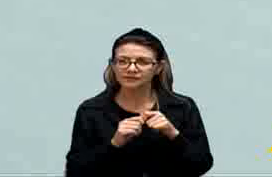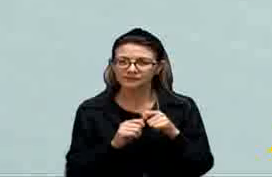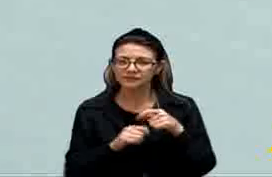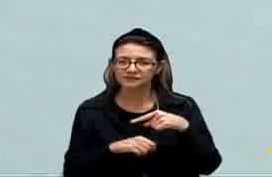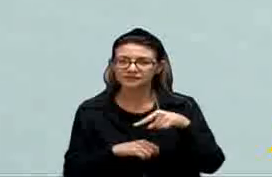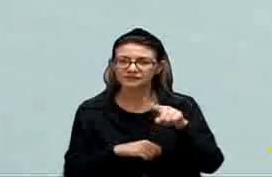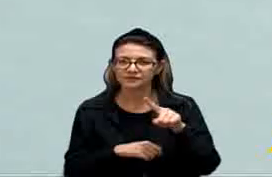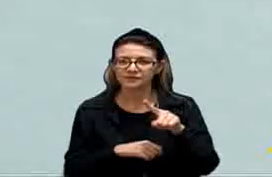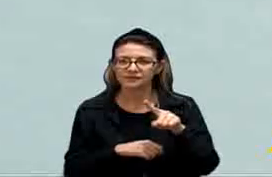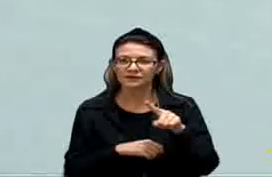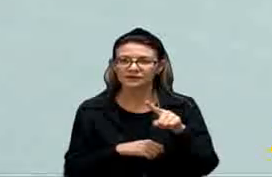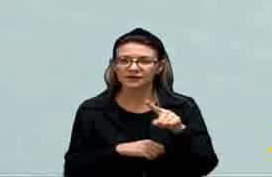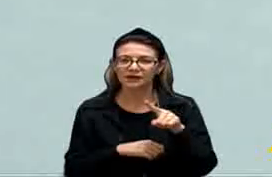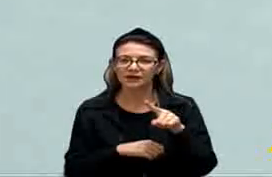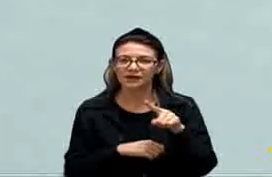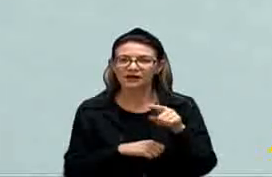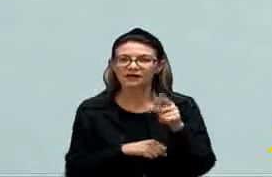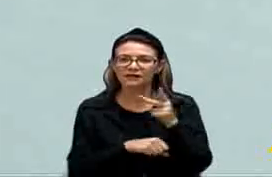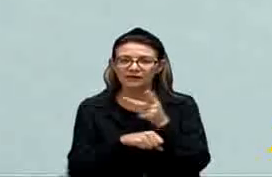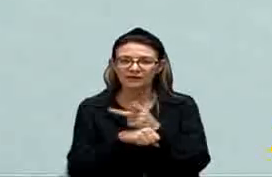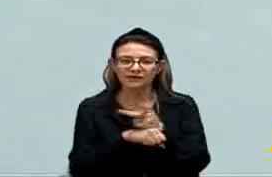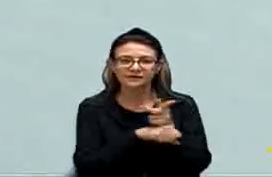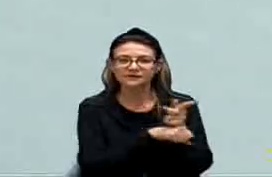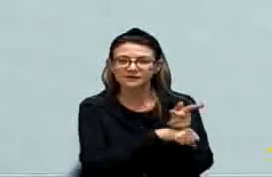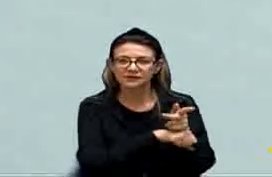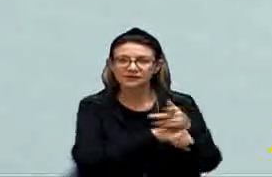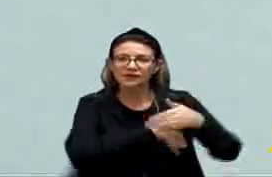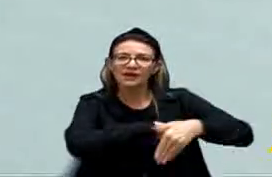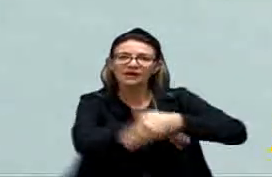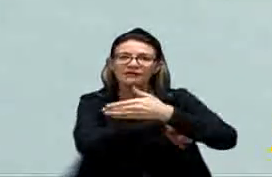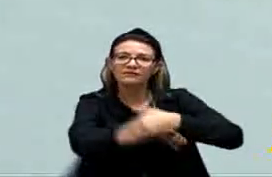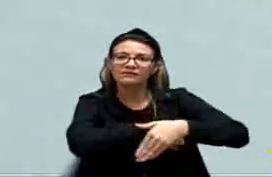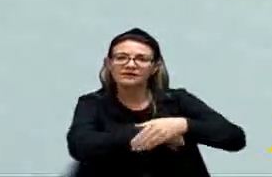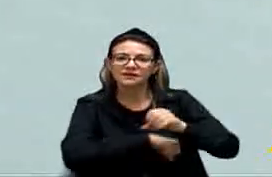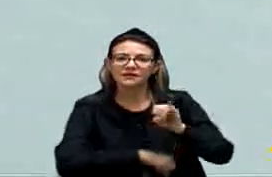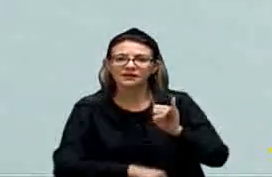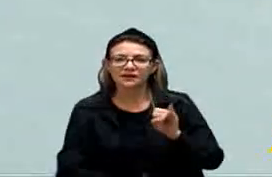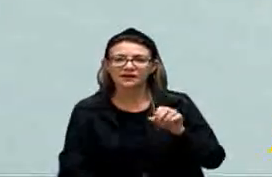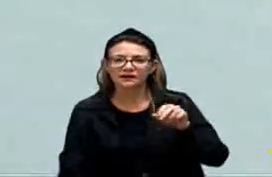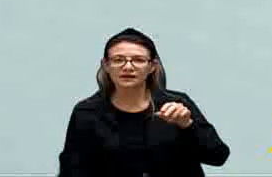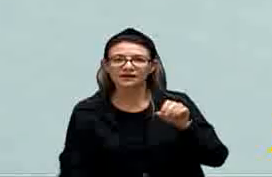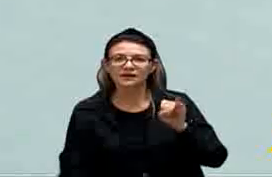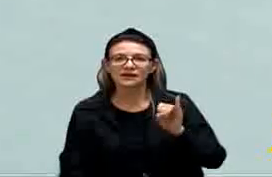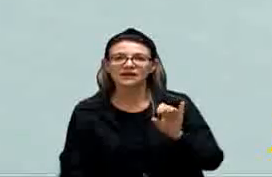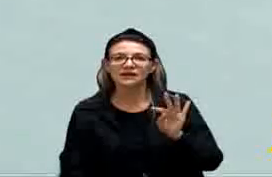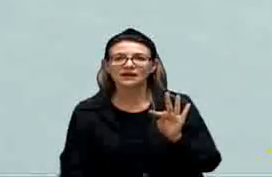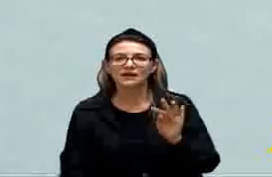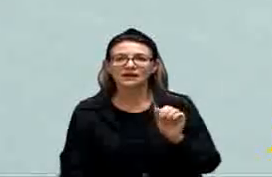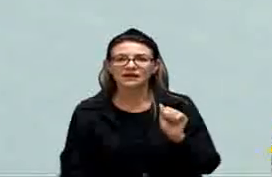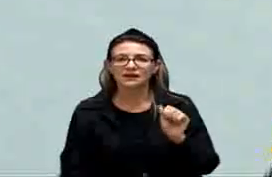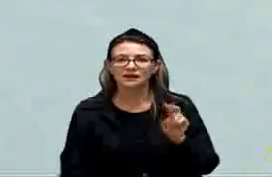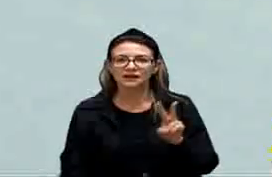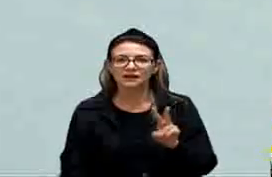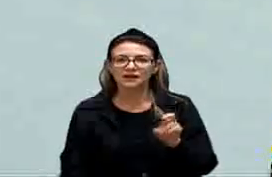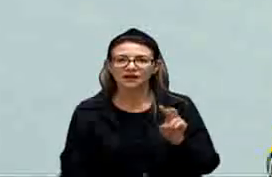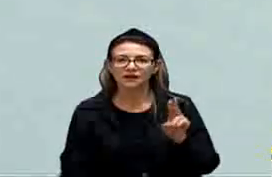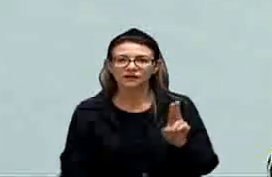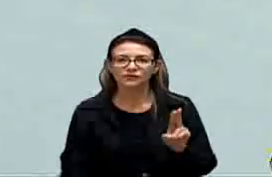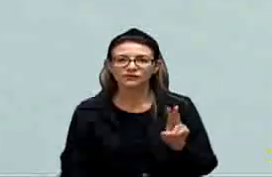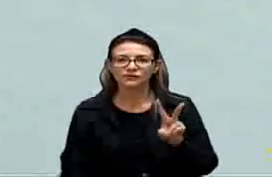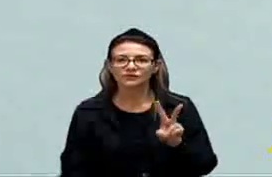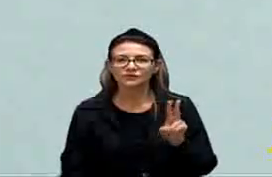avenida Ipanema sobre o tema Vereador luí Santos na avenida ipanem na Avenida Itavuvu quase não fiz não consegui fazer